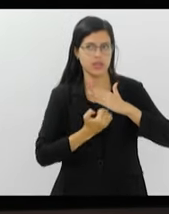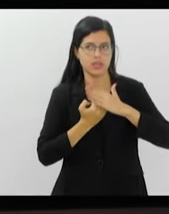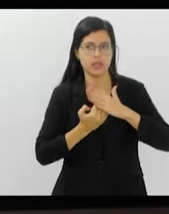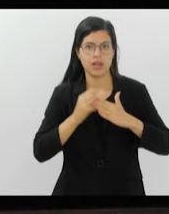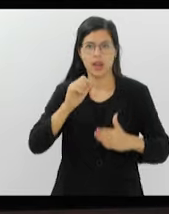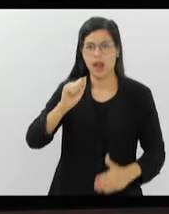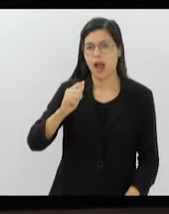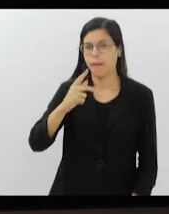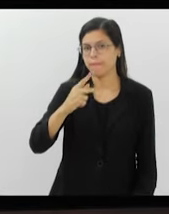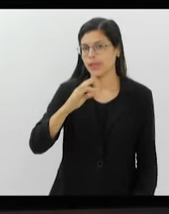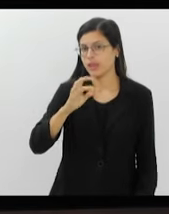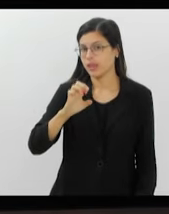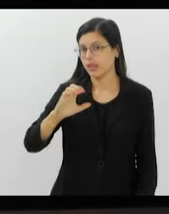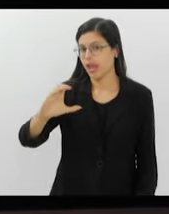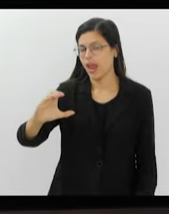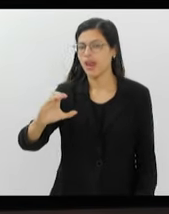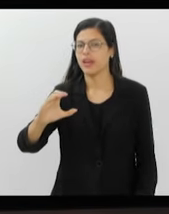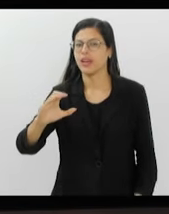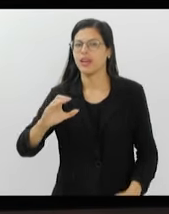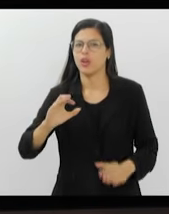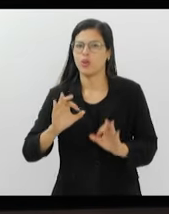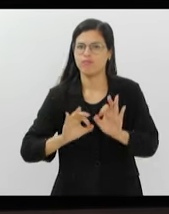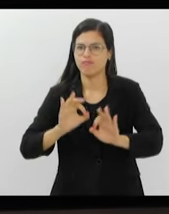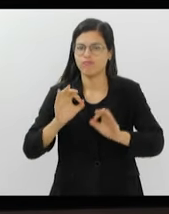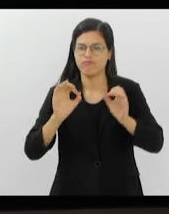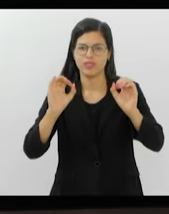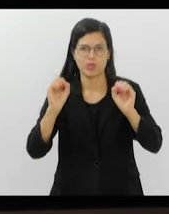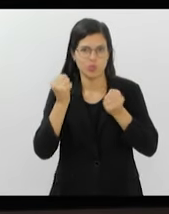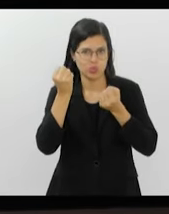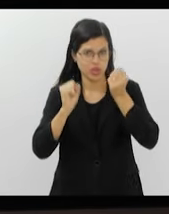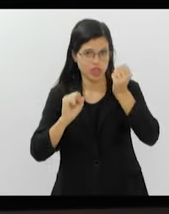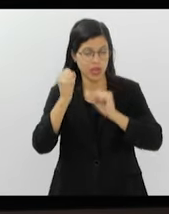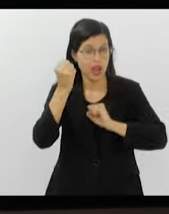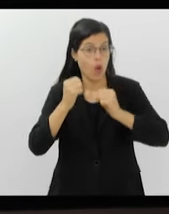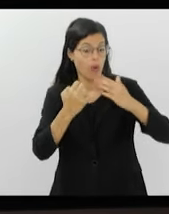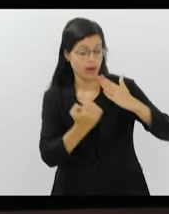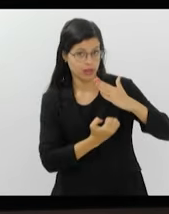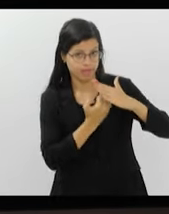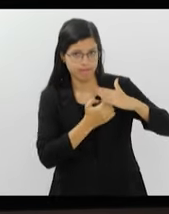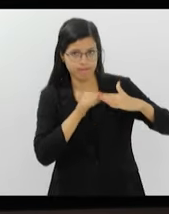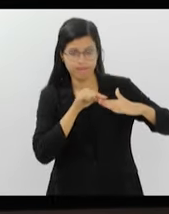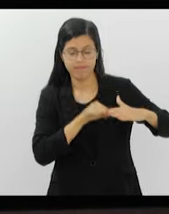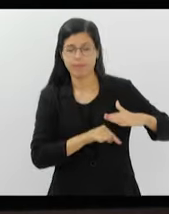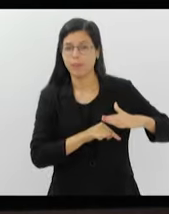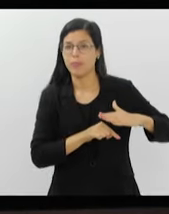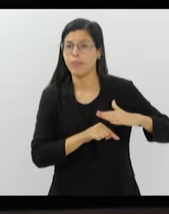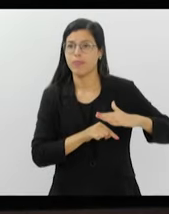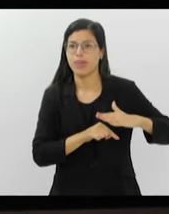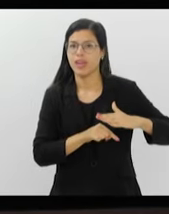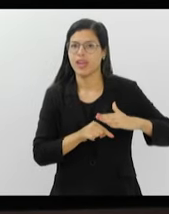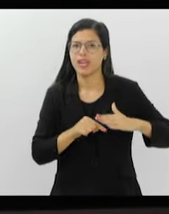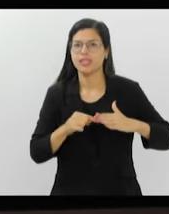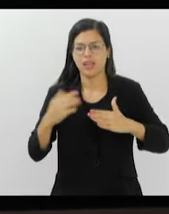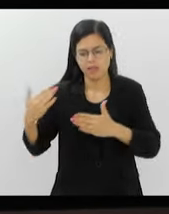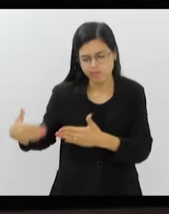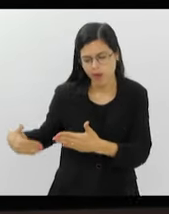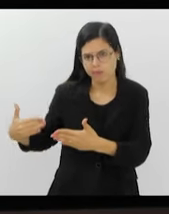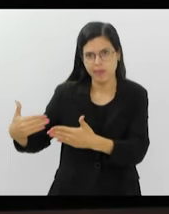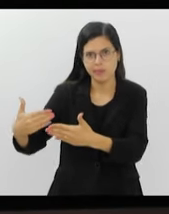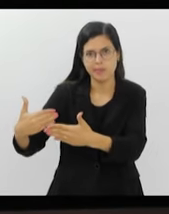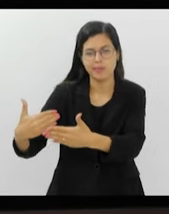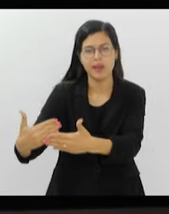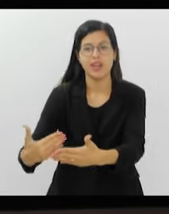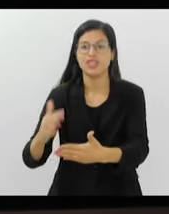aptec Montagens Industriais empresa essa que de forma recorrente já